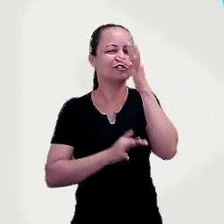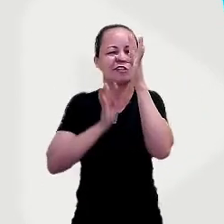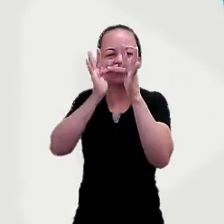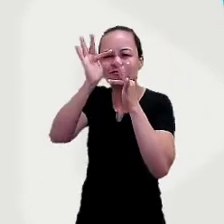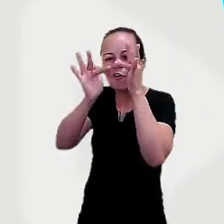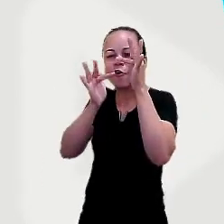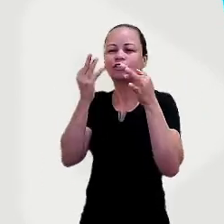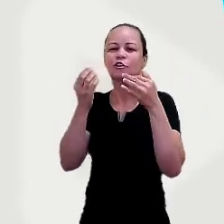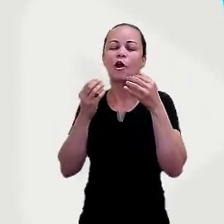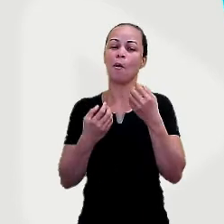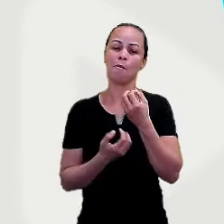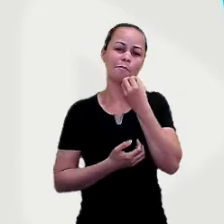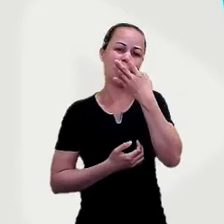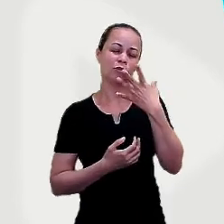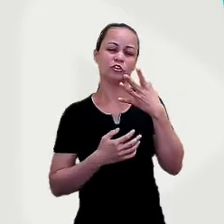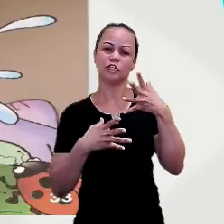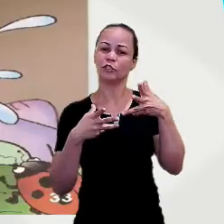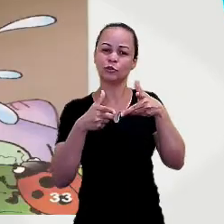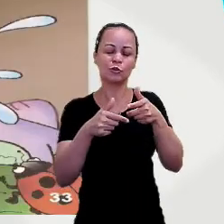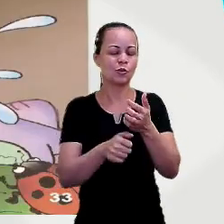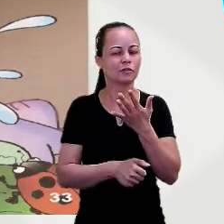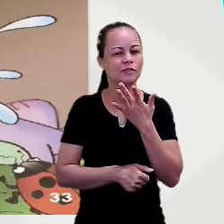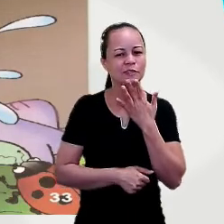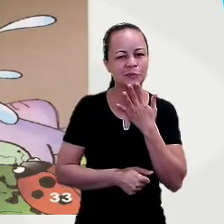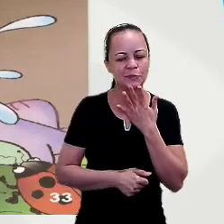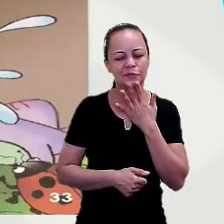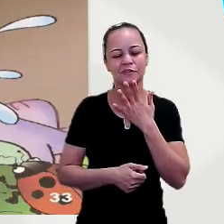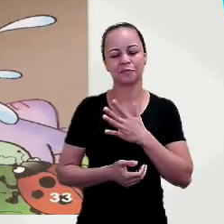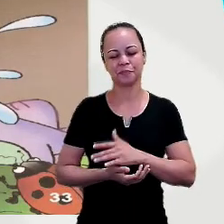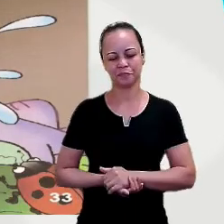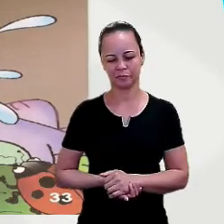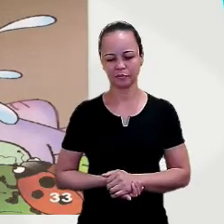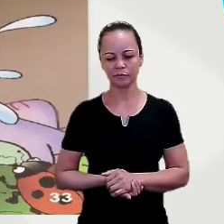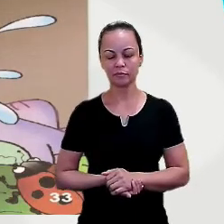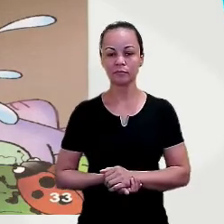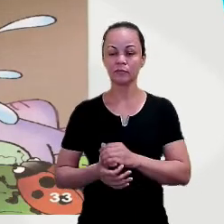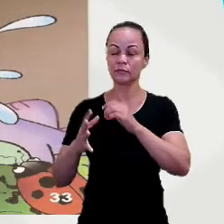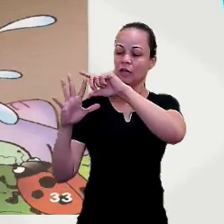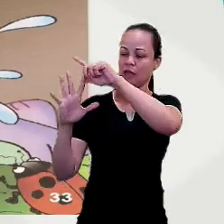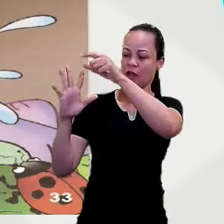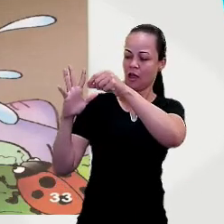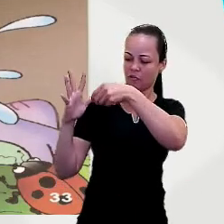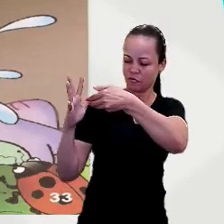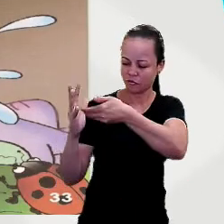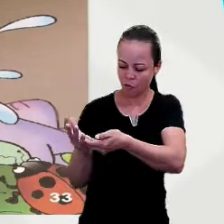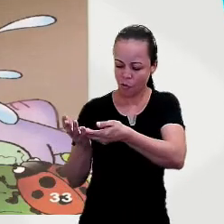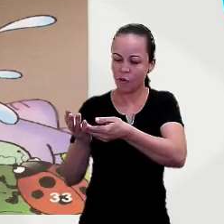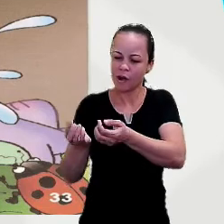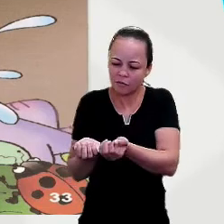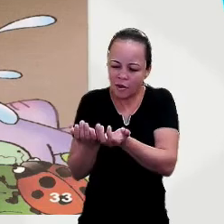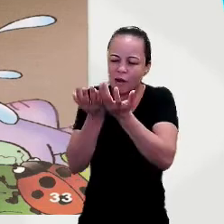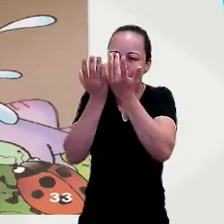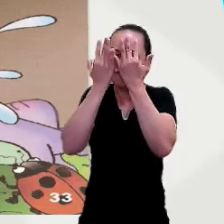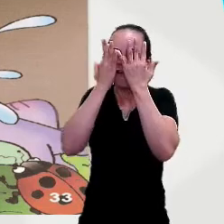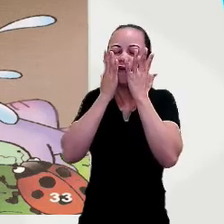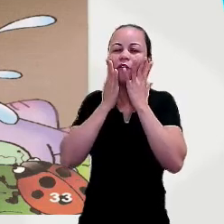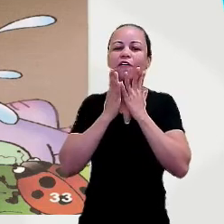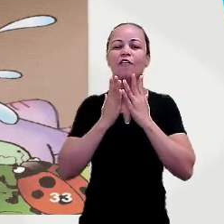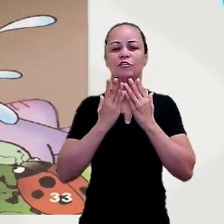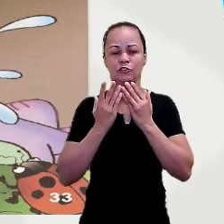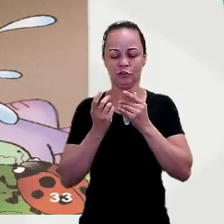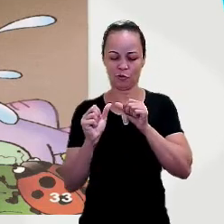Bom dia, todas as cores. Lavou o rosto numa folha cheia de orvalho. Mudou